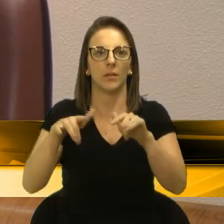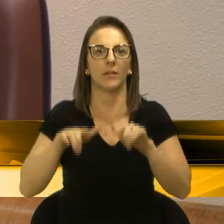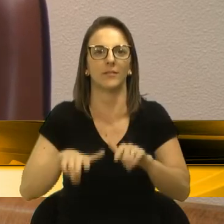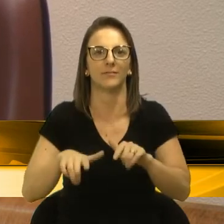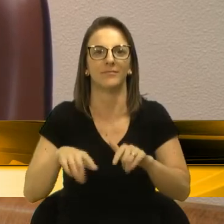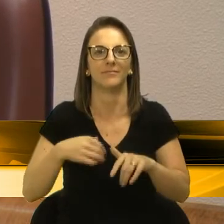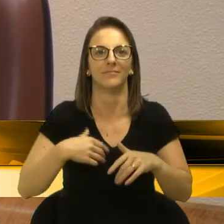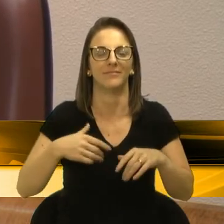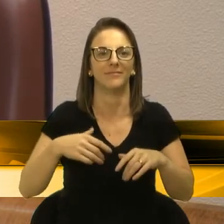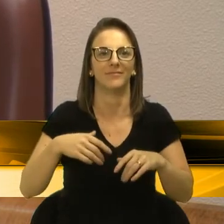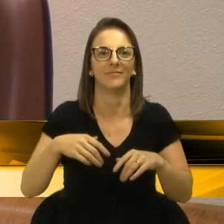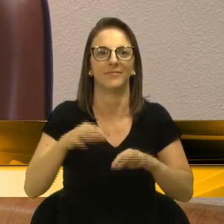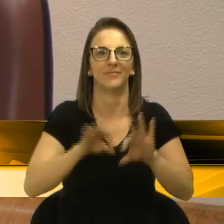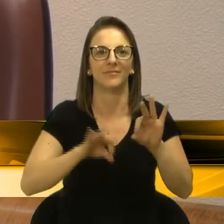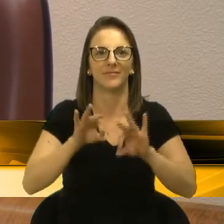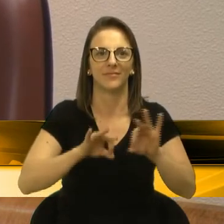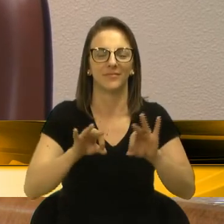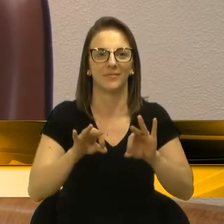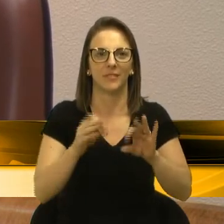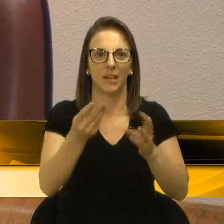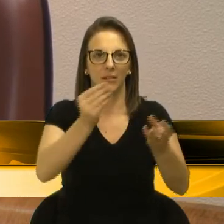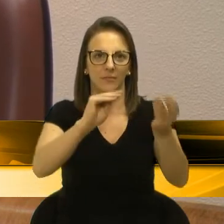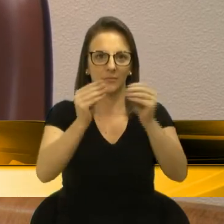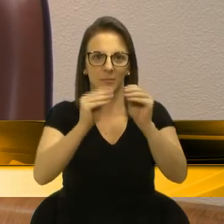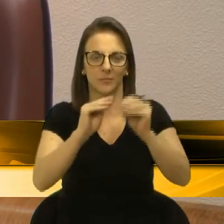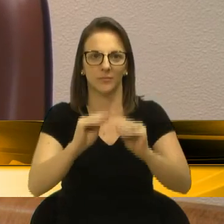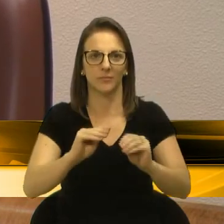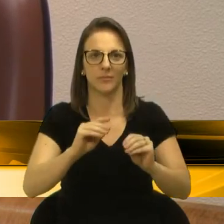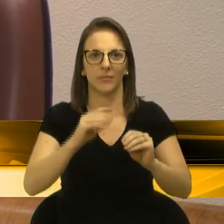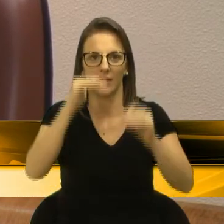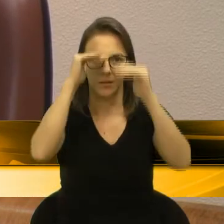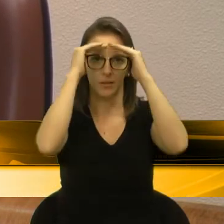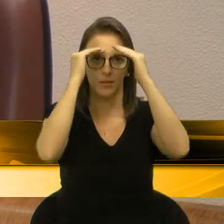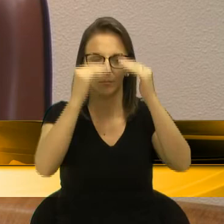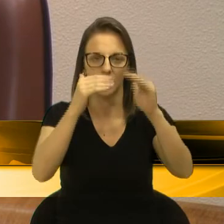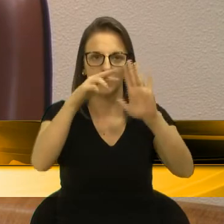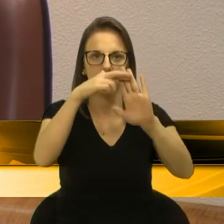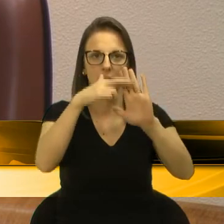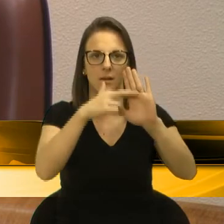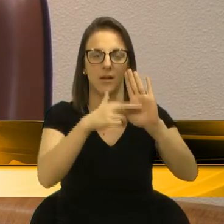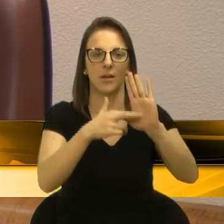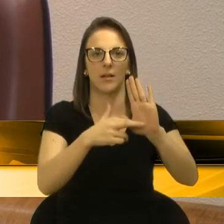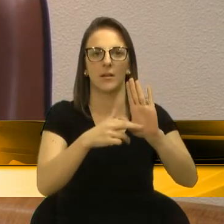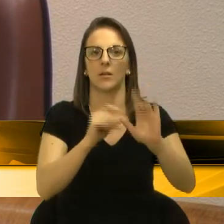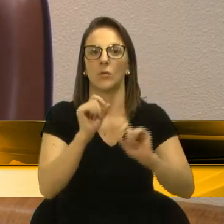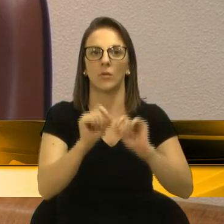projeto de instalação atende às posturas municipais pertinentes, especificamente quanto B.